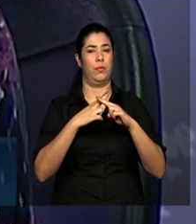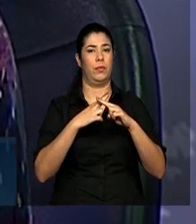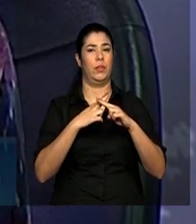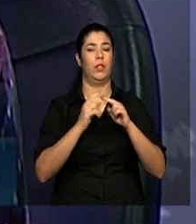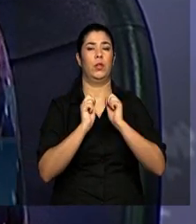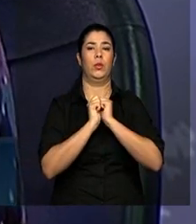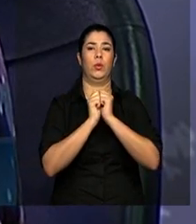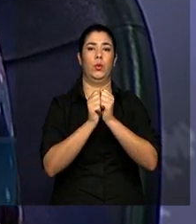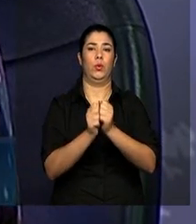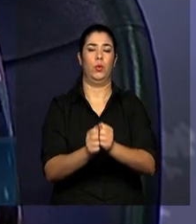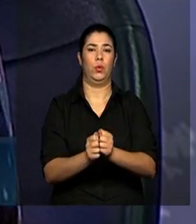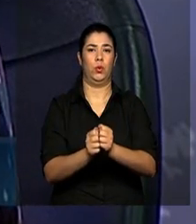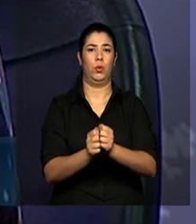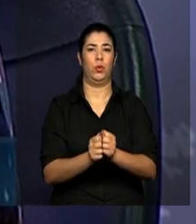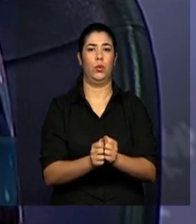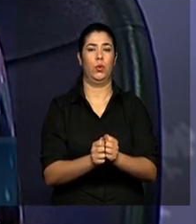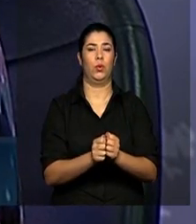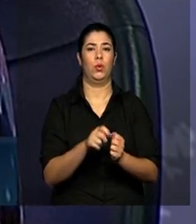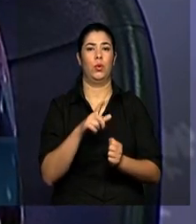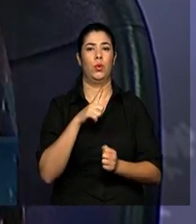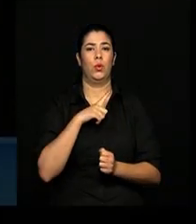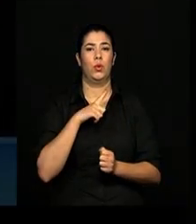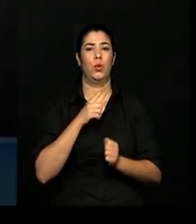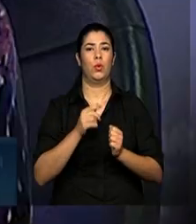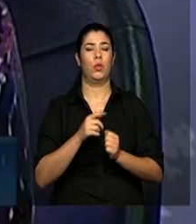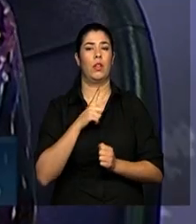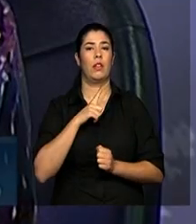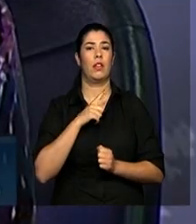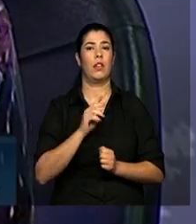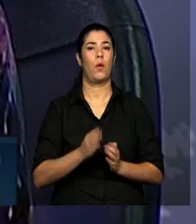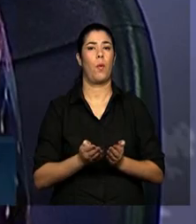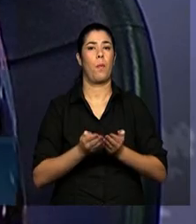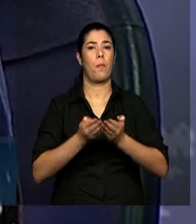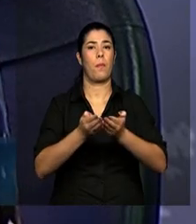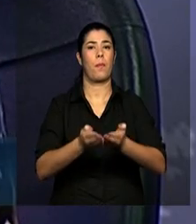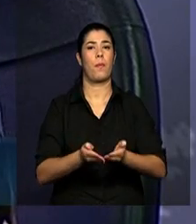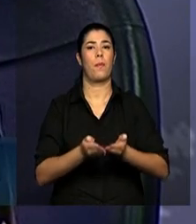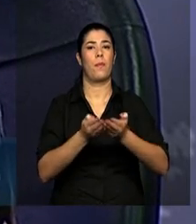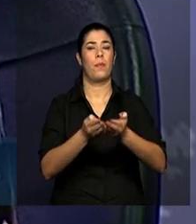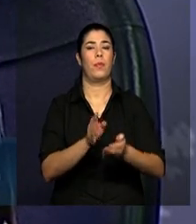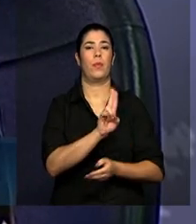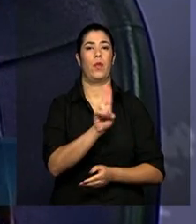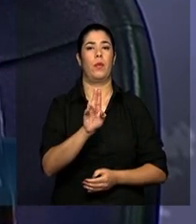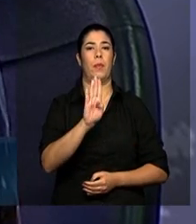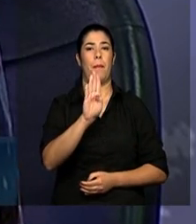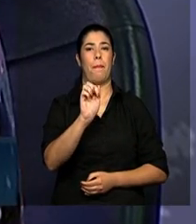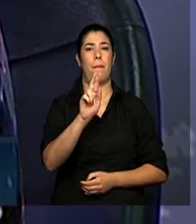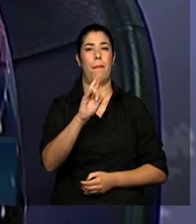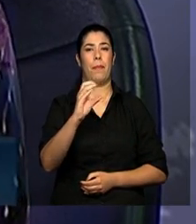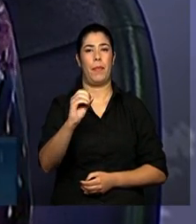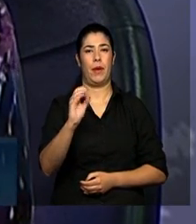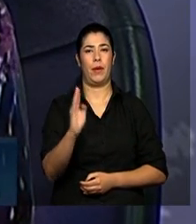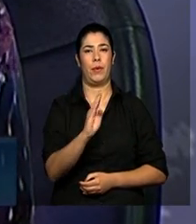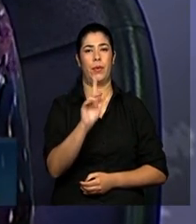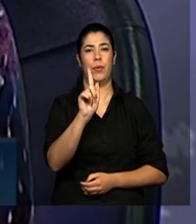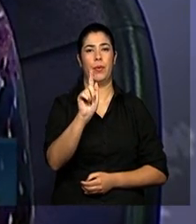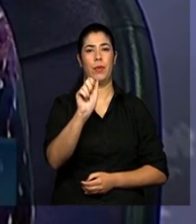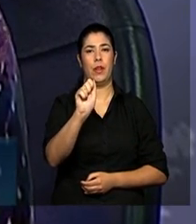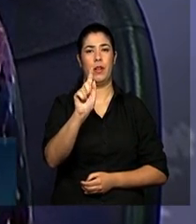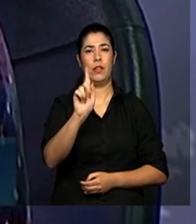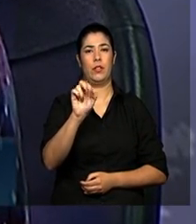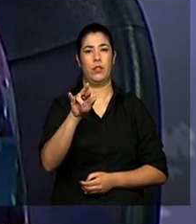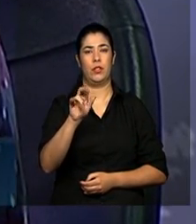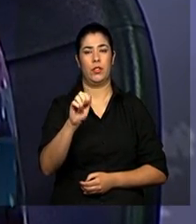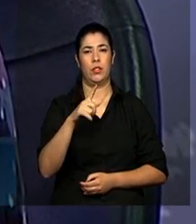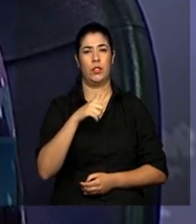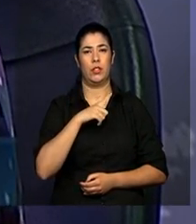com o barco, a agência, estamos levando esse mesmo, navegando no